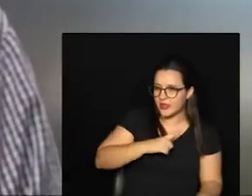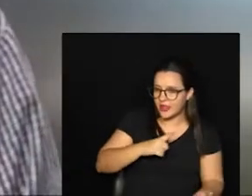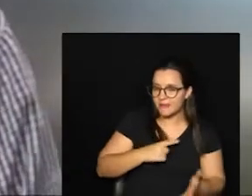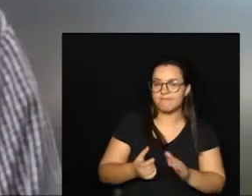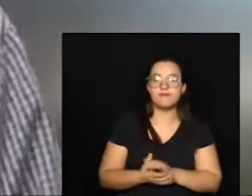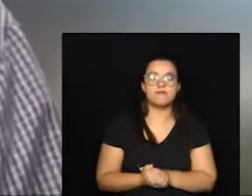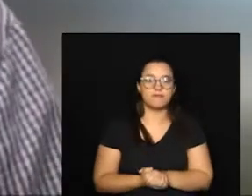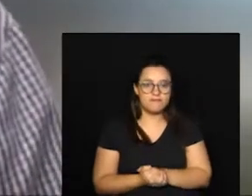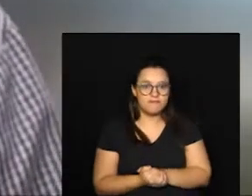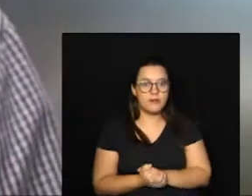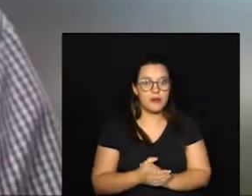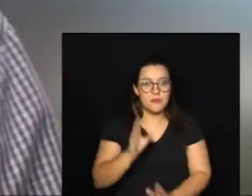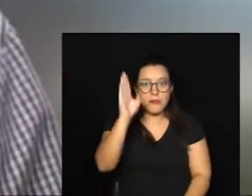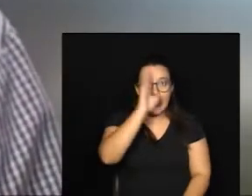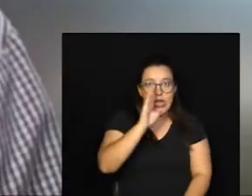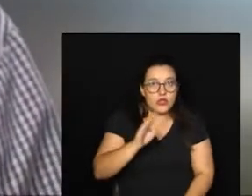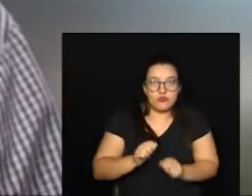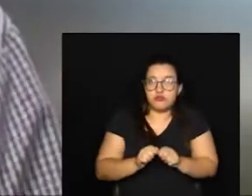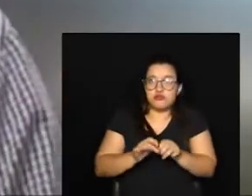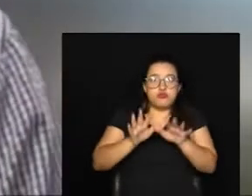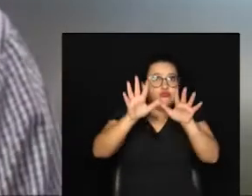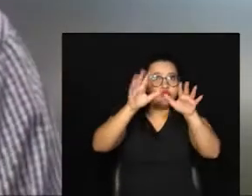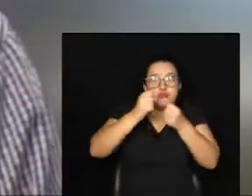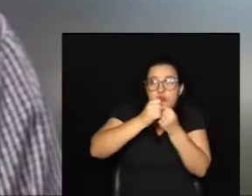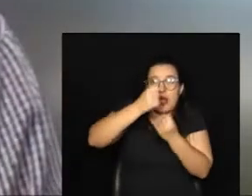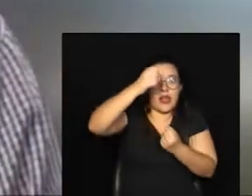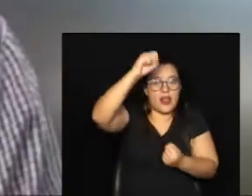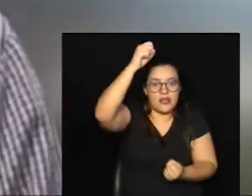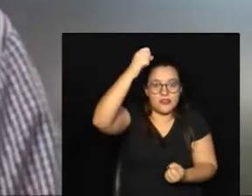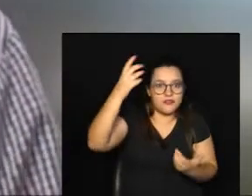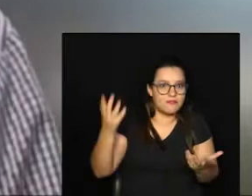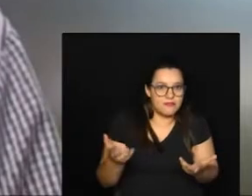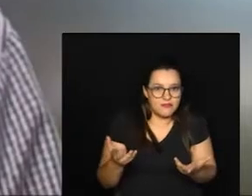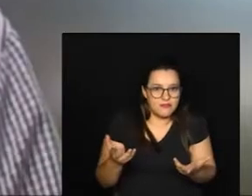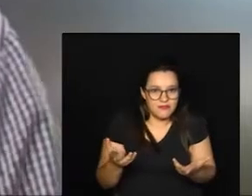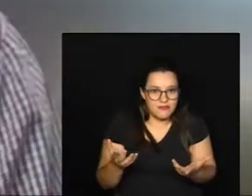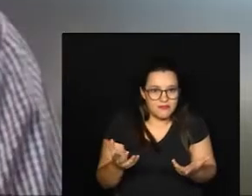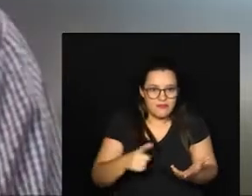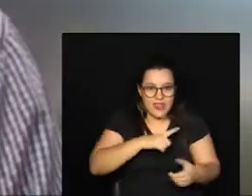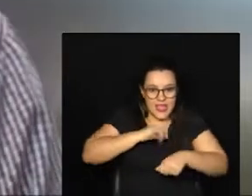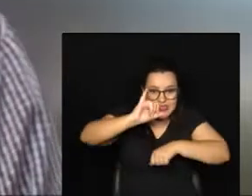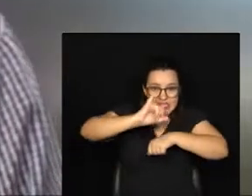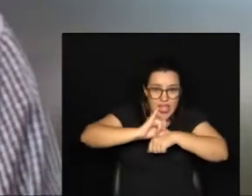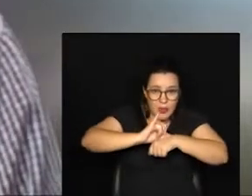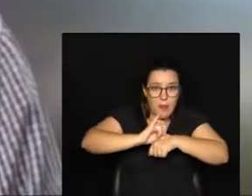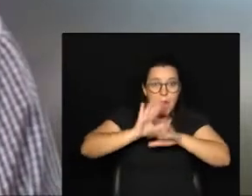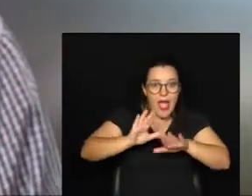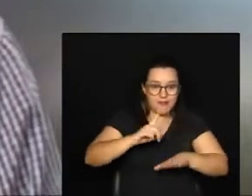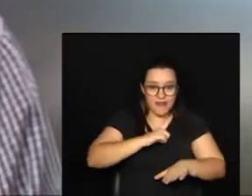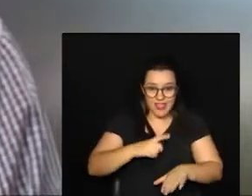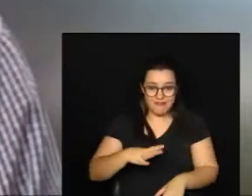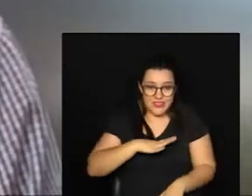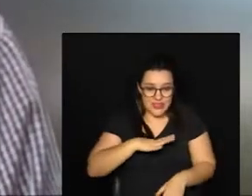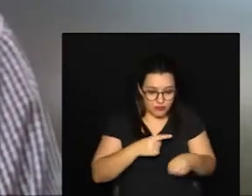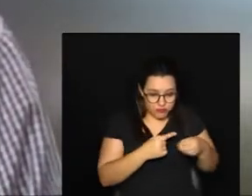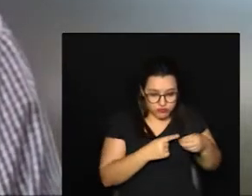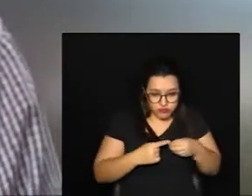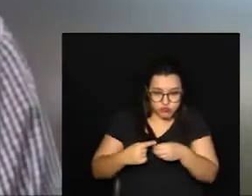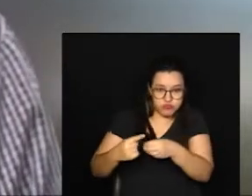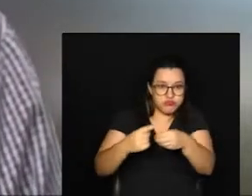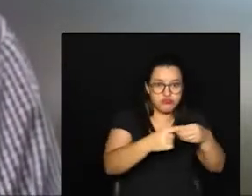esquecer que o Brasil é um país de dimensões continentais. Então, ele não é formado só por grandes centros. Então, na sua maioria, as mulheres